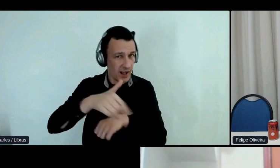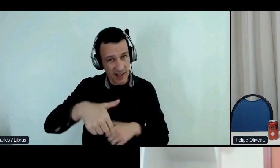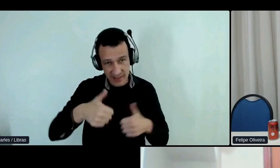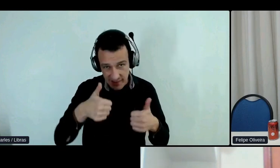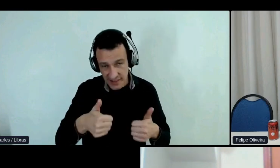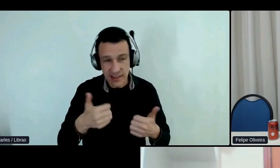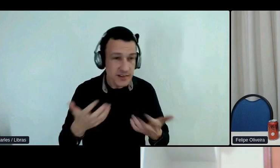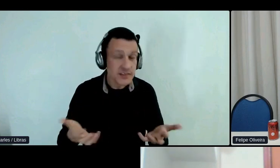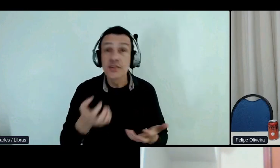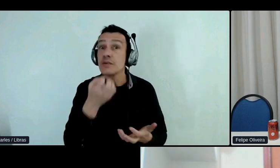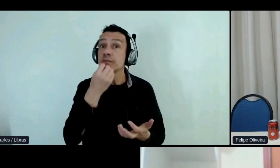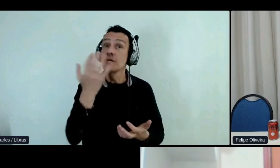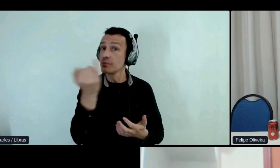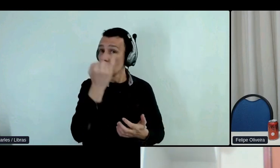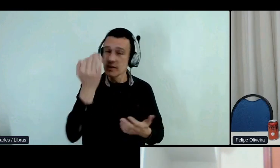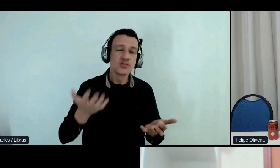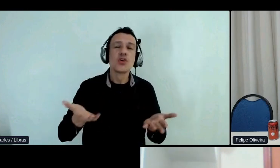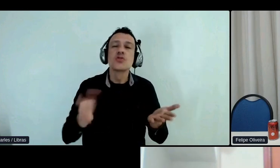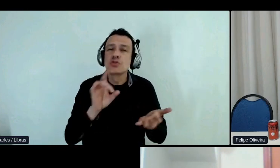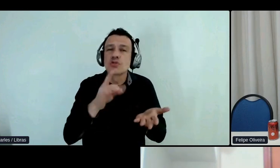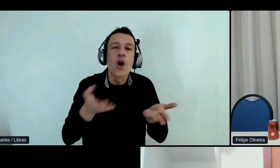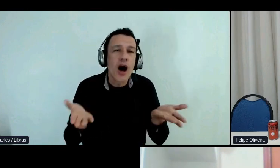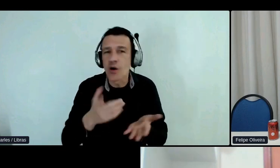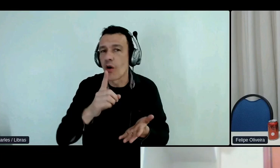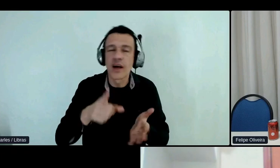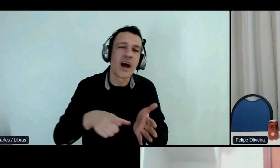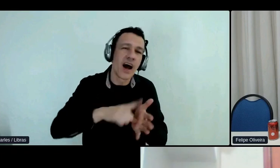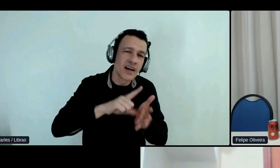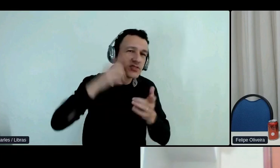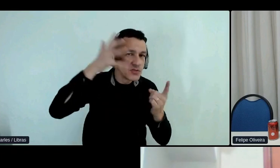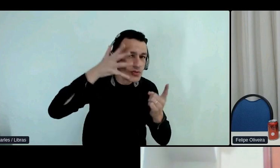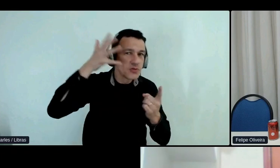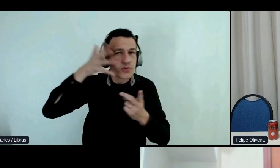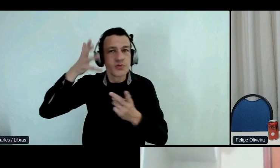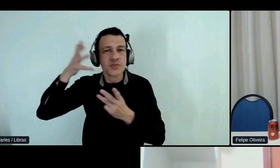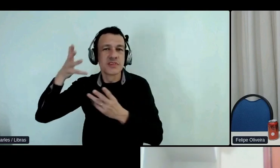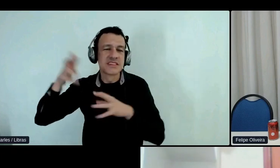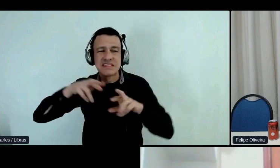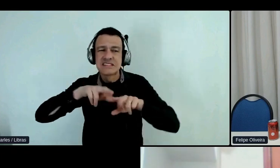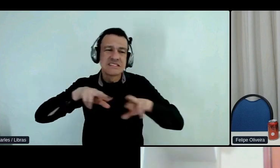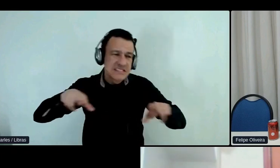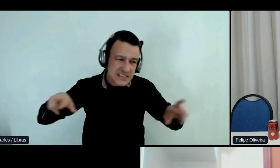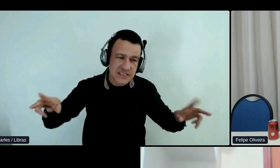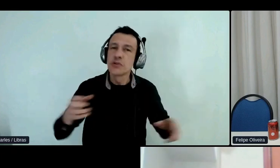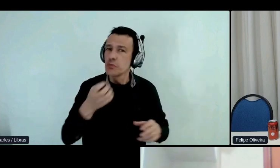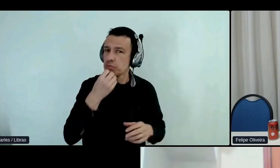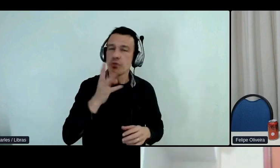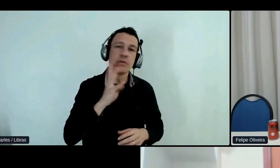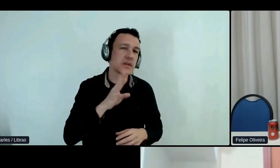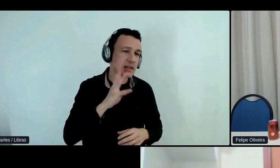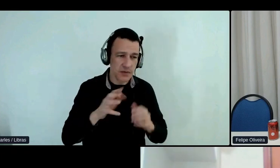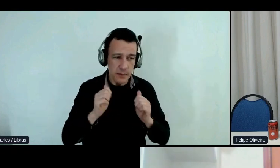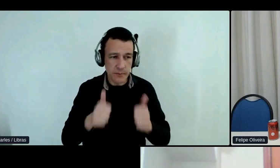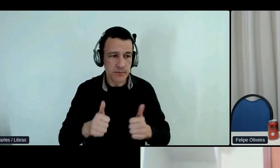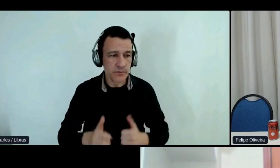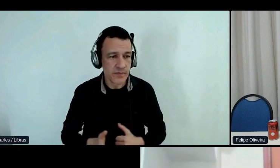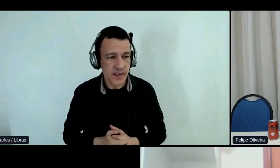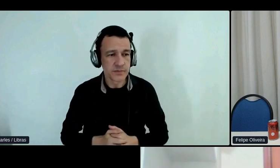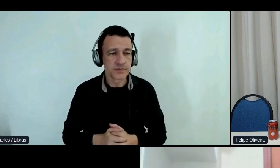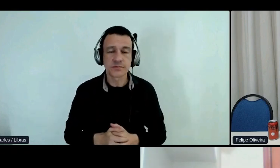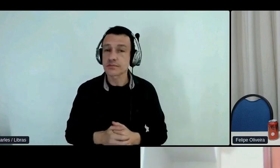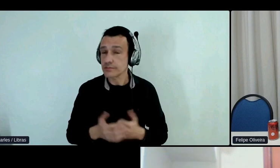exatamente 19h04. A gente está acabando aqui o nosso painel. Muito legal. Primeiramente, agradecer a presença de todo mundo que